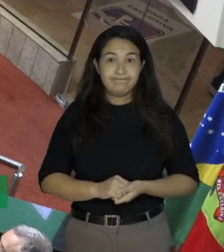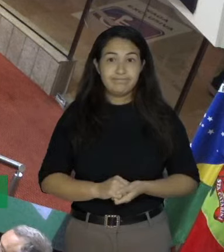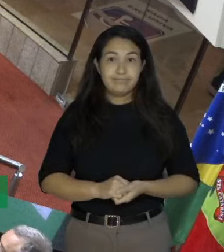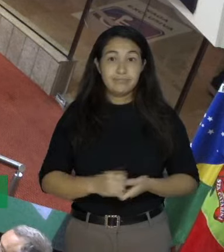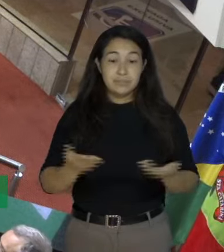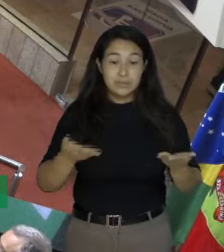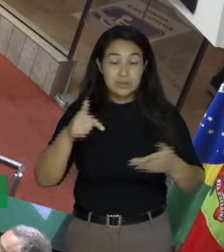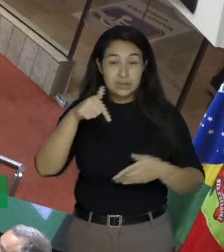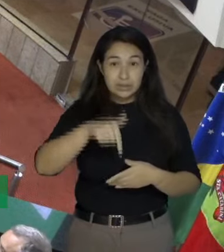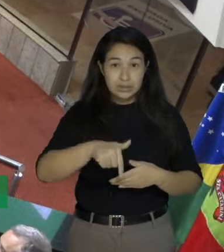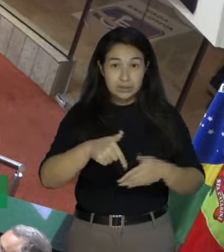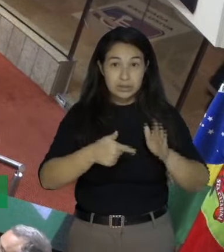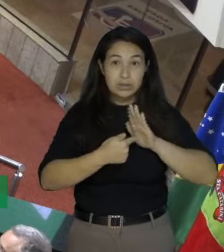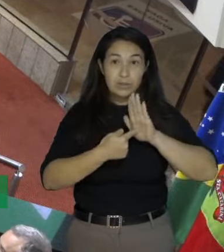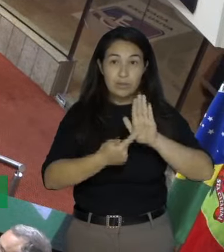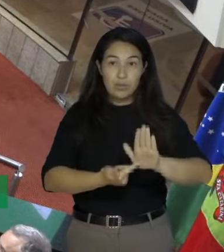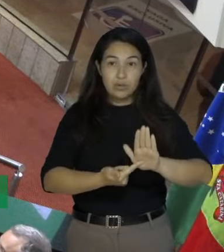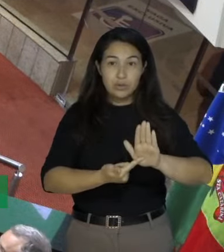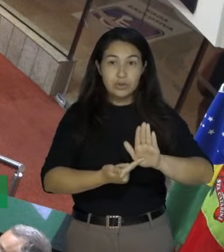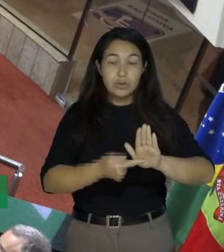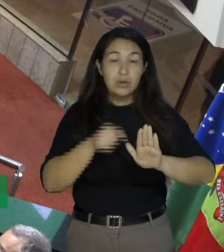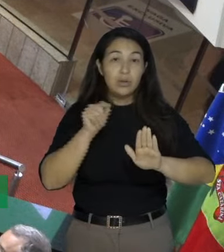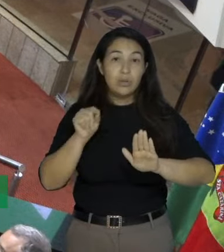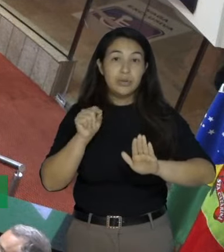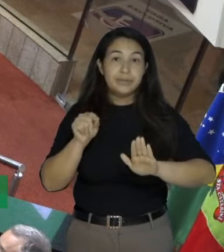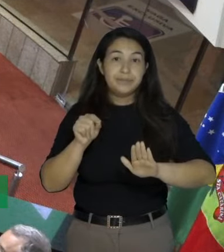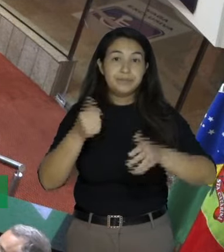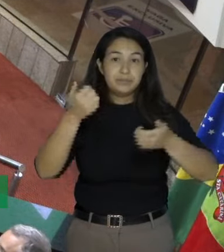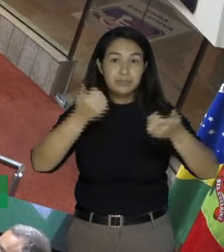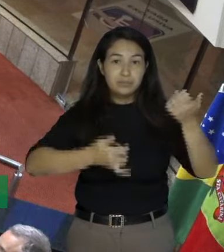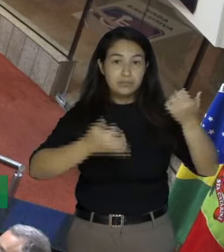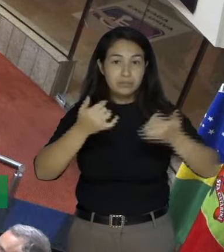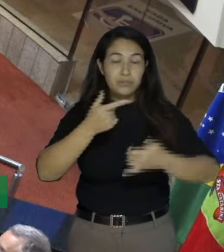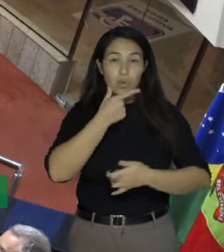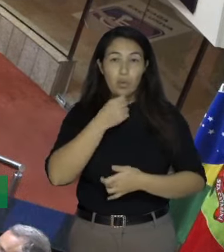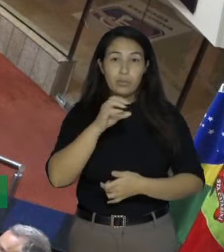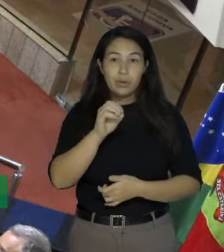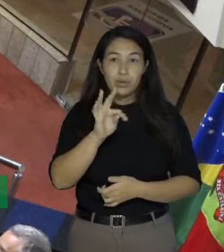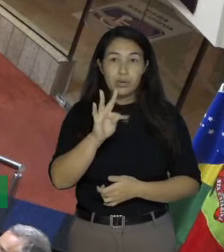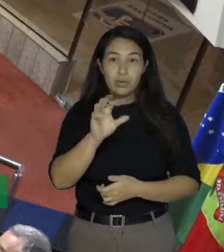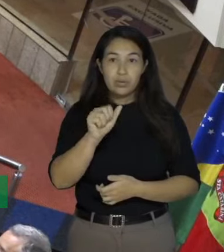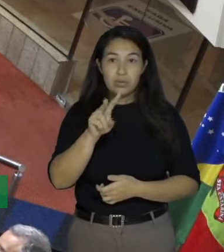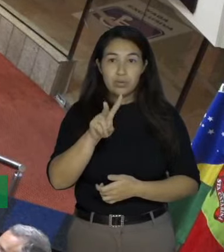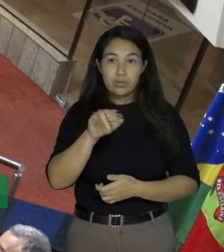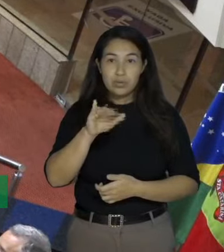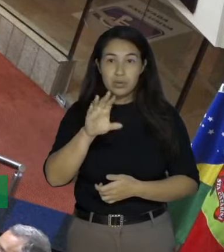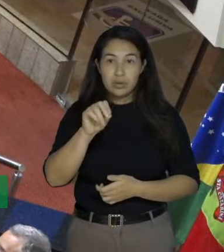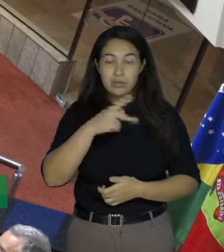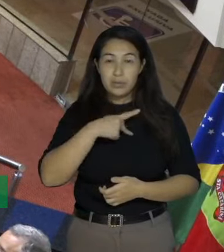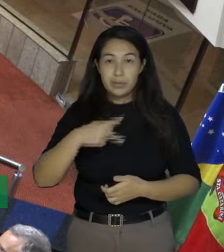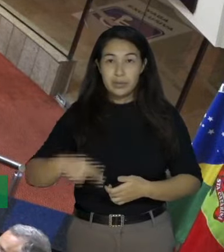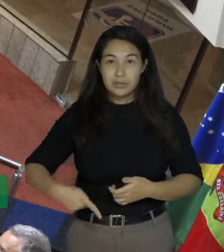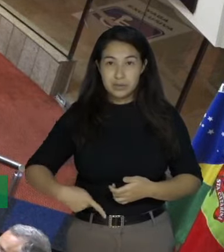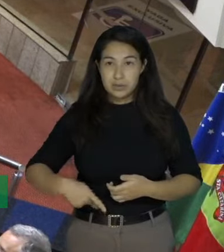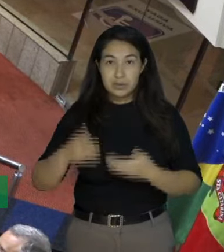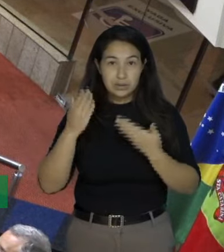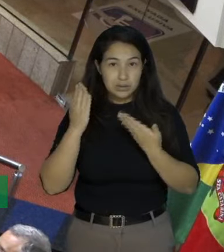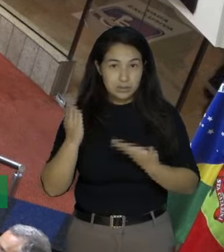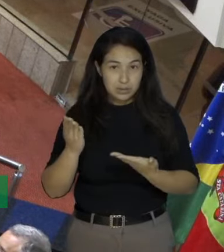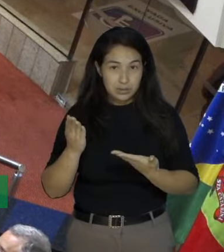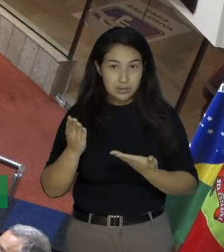nós trazemos um depoimento Doutor Otávio aronis é o Presidente da Confederação Nacional